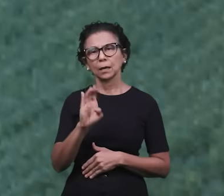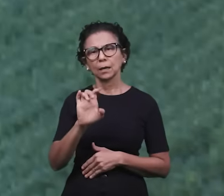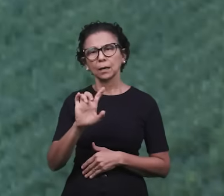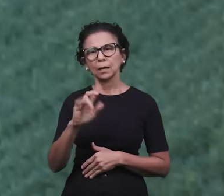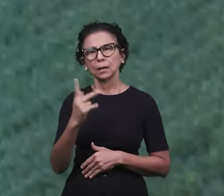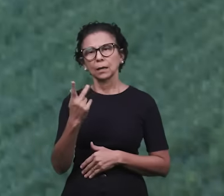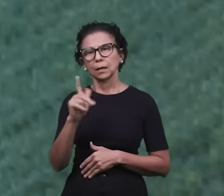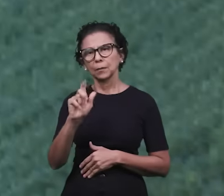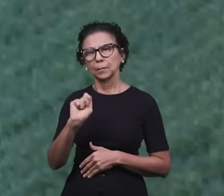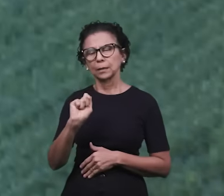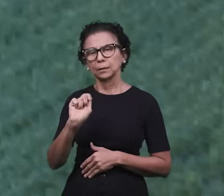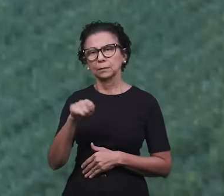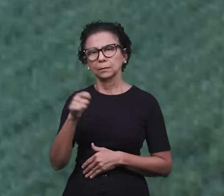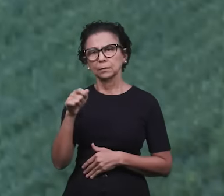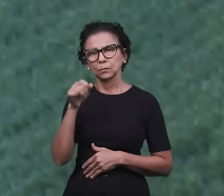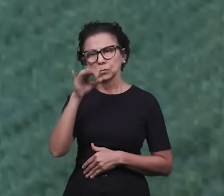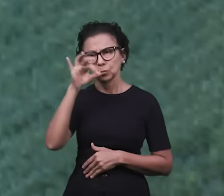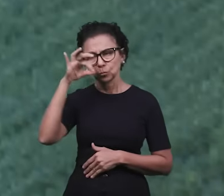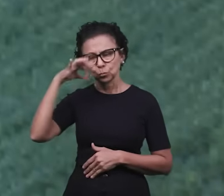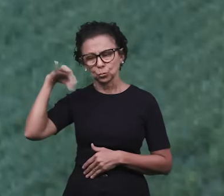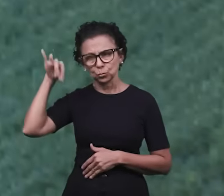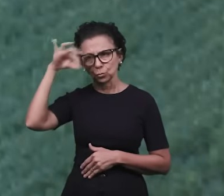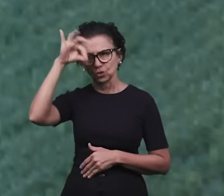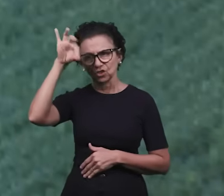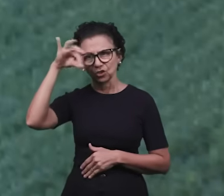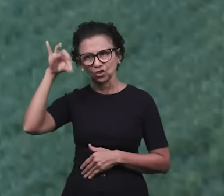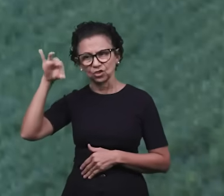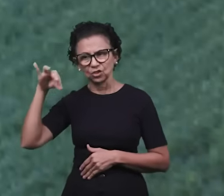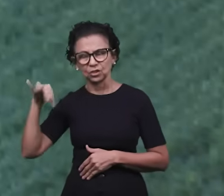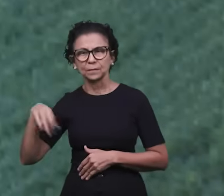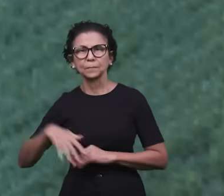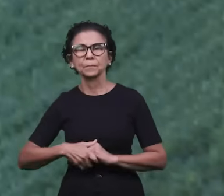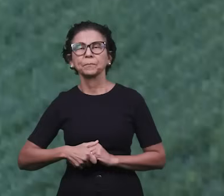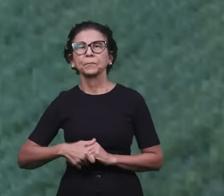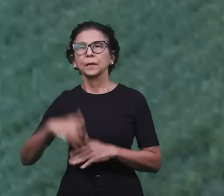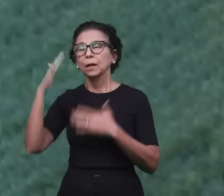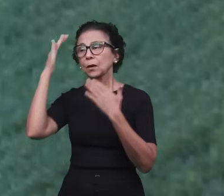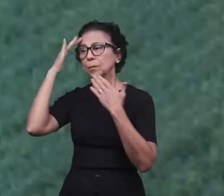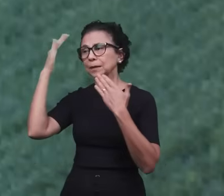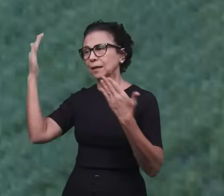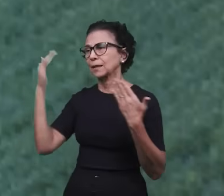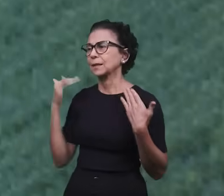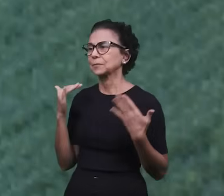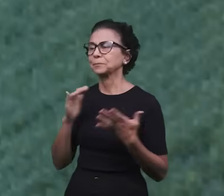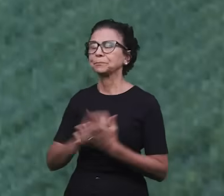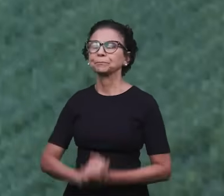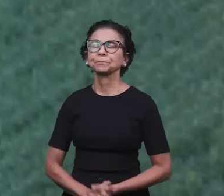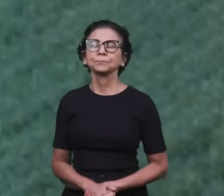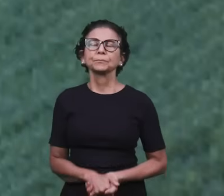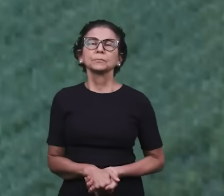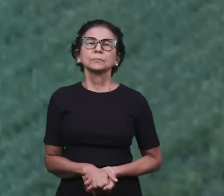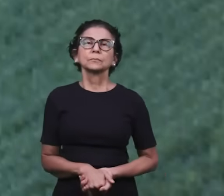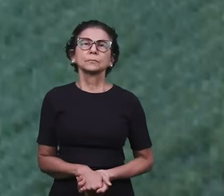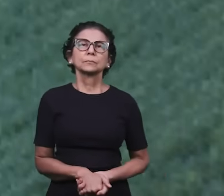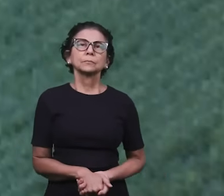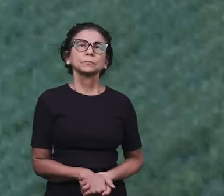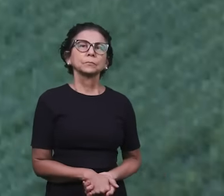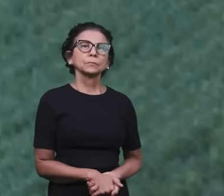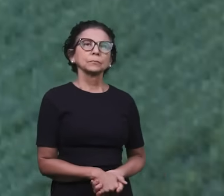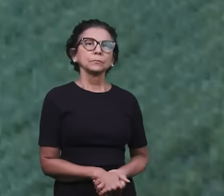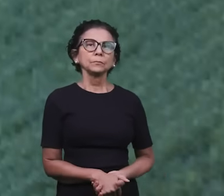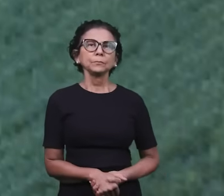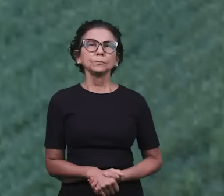dos favos, ela tira todo o excesso. Quando nasce, fica alguma coisinha ali, ela tira de toda a colmeia, de todas as